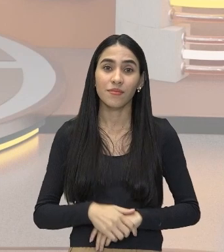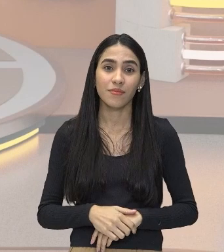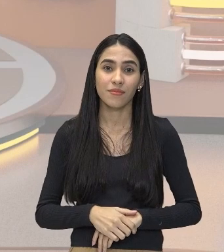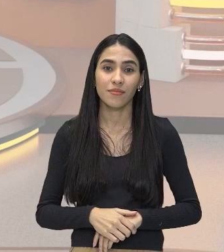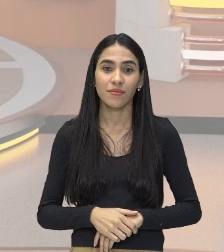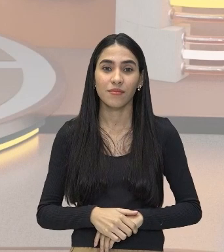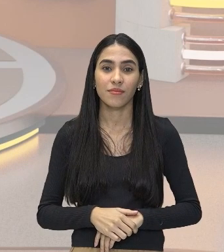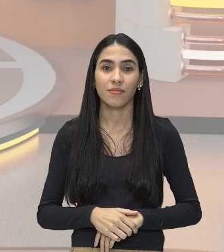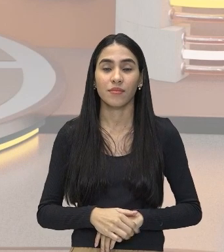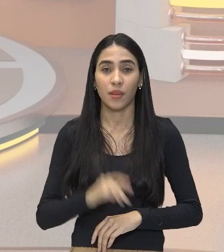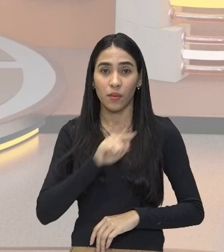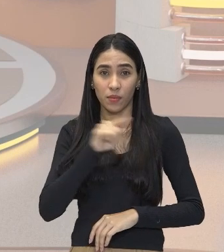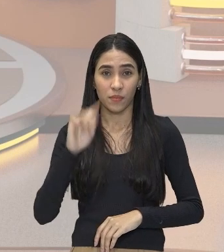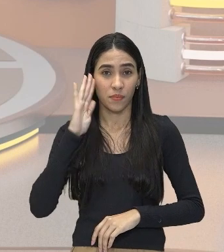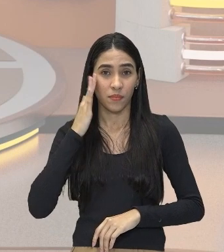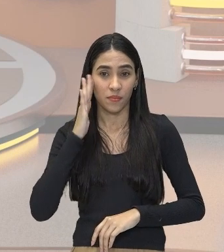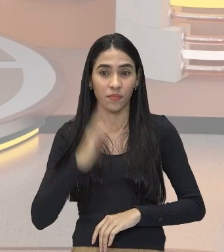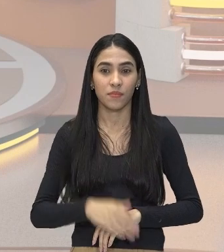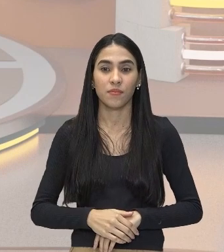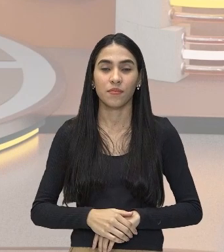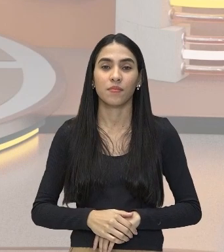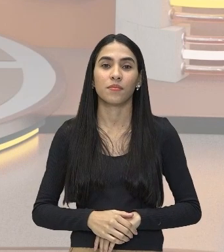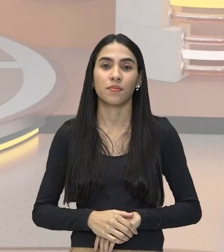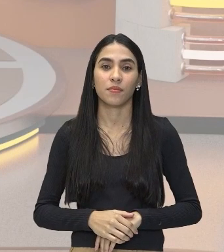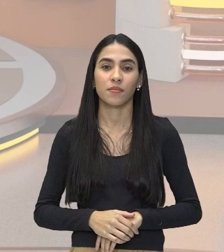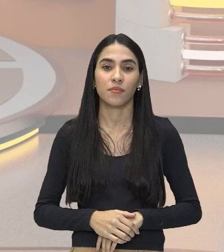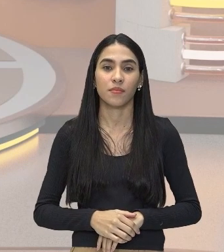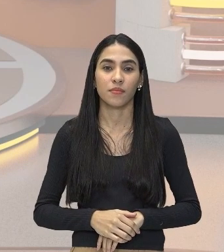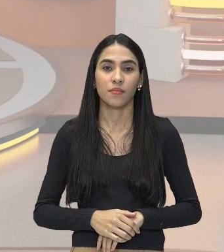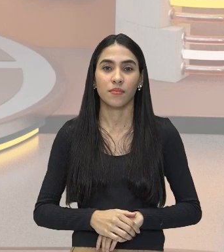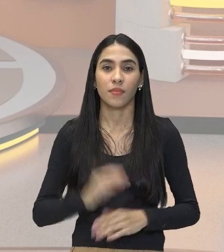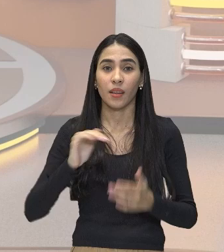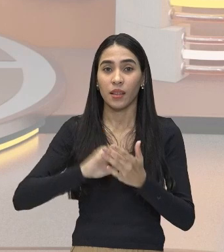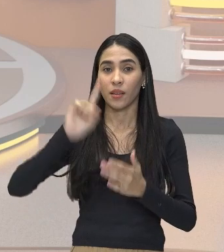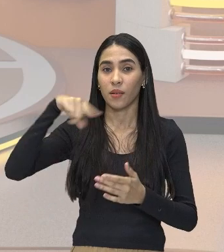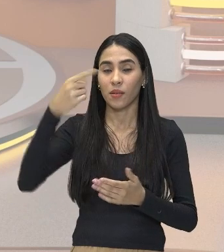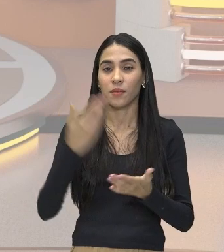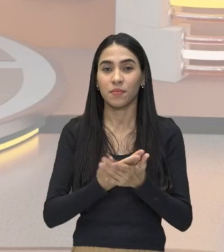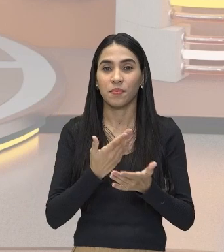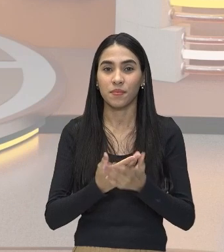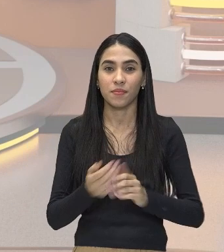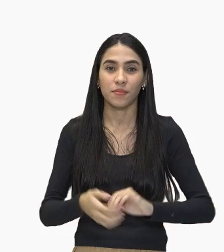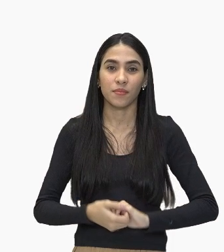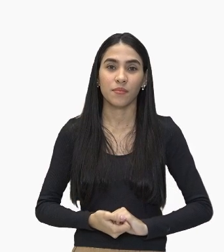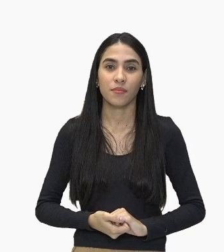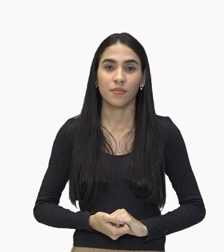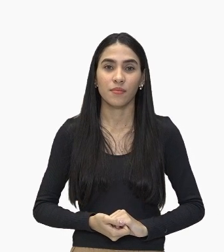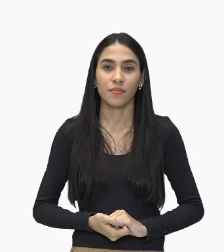pessoal? Deu para entender? Tranquilo? Então, até a nossa próxima aula.